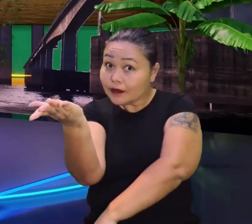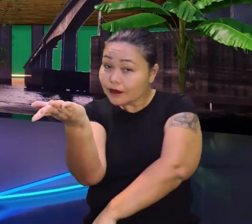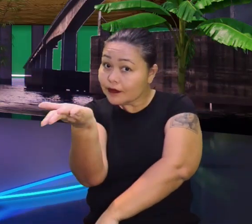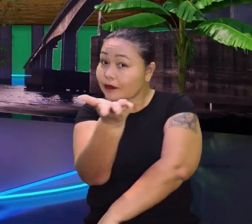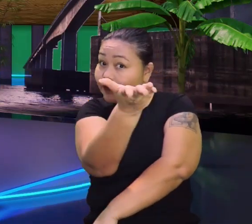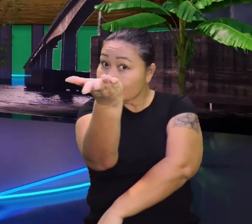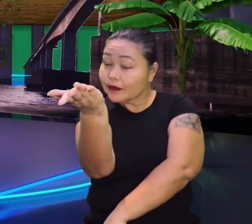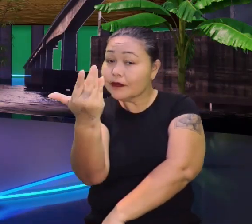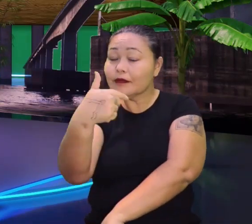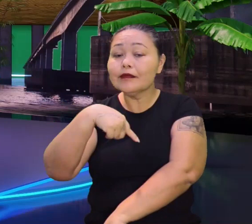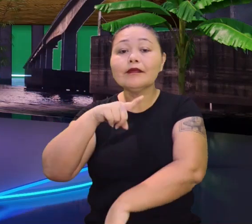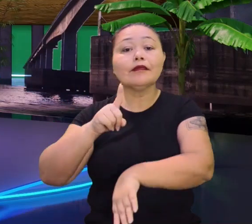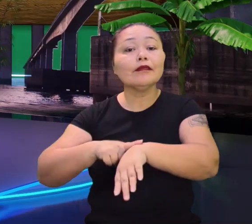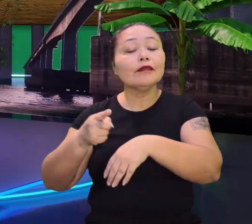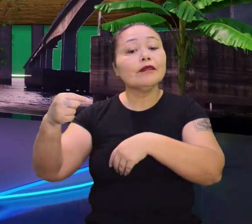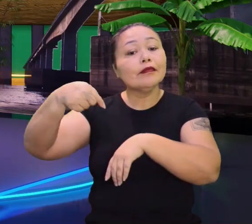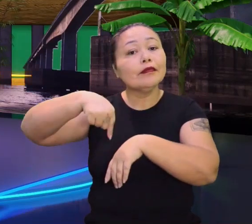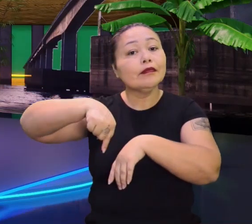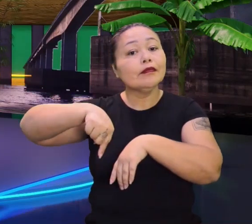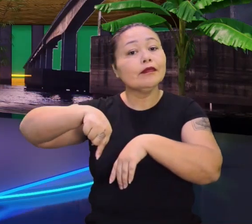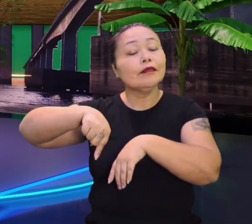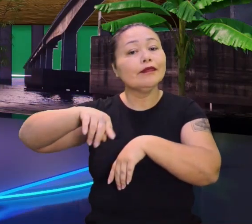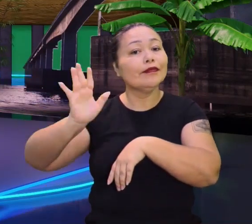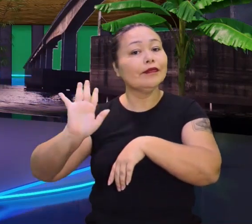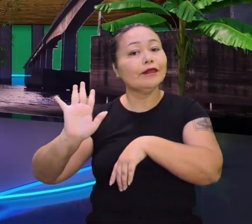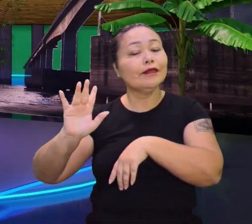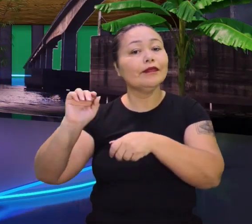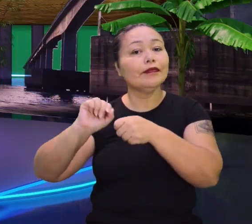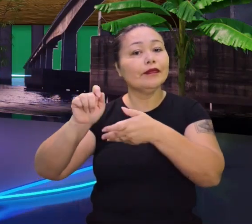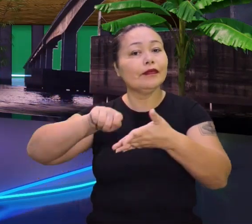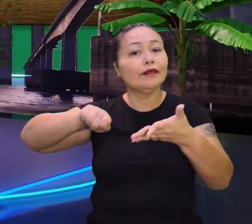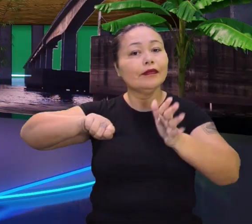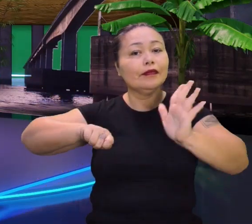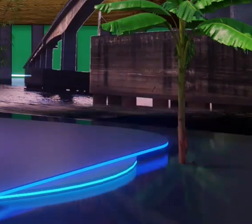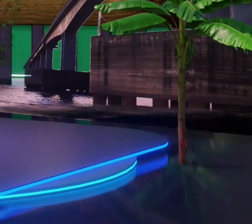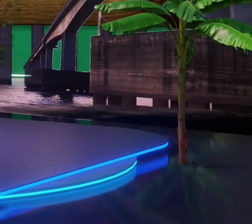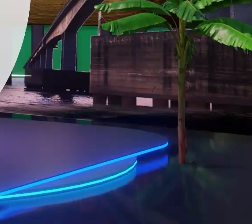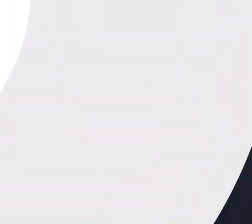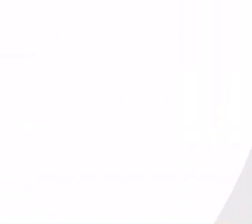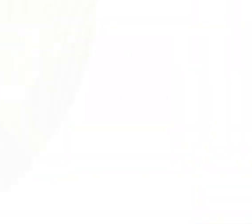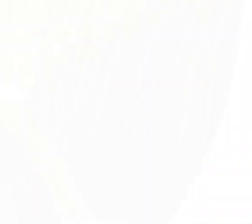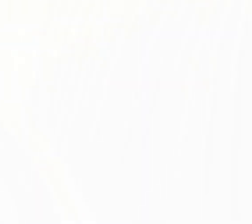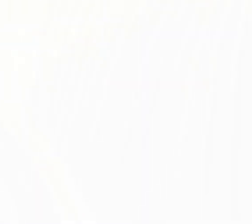É isso aí. É com vocês. Daqui a pouco a gente volta. Tchau. Para fazer a correção. Tchau.